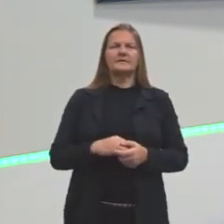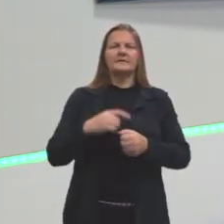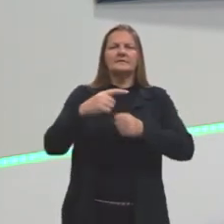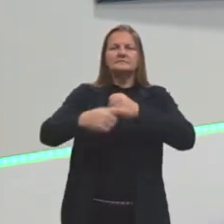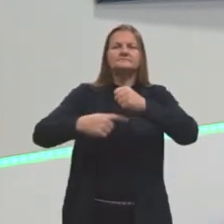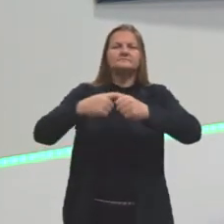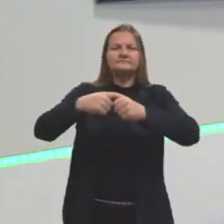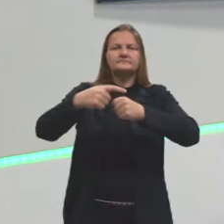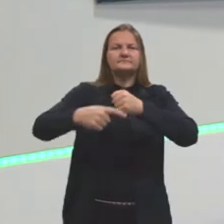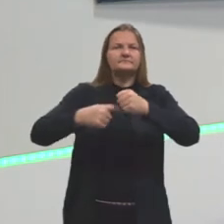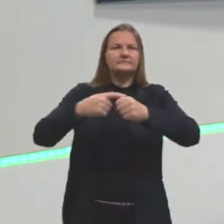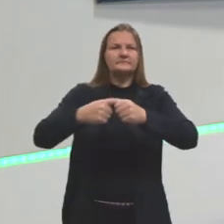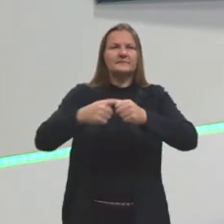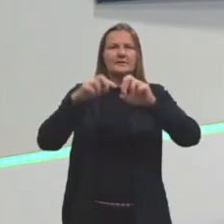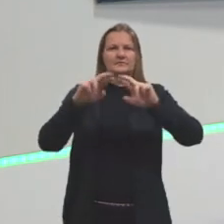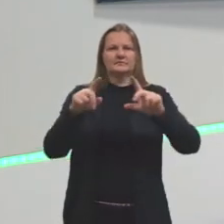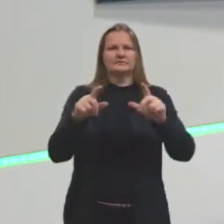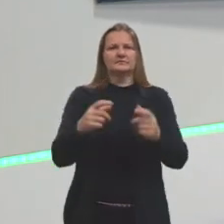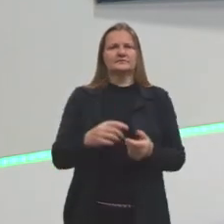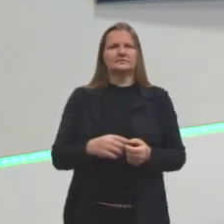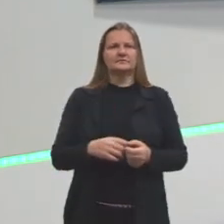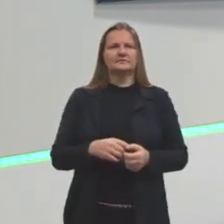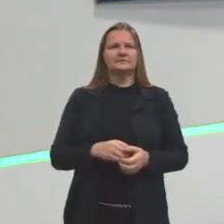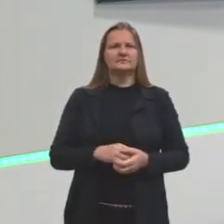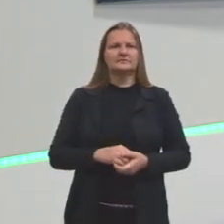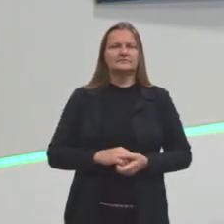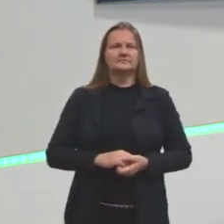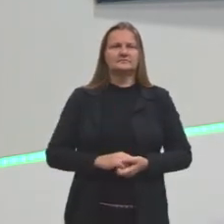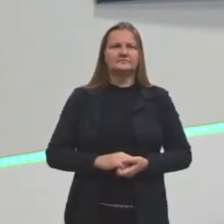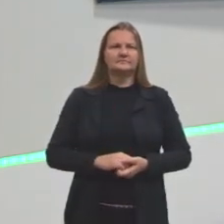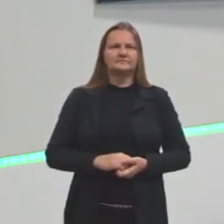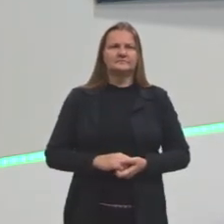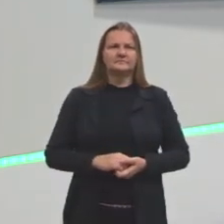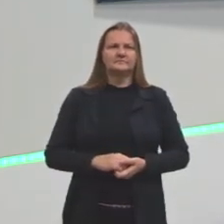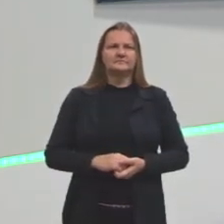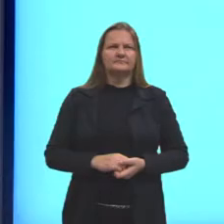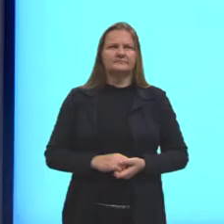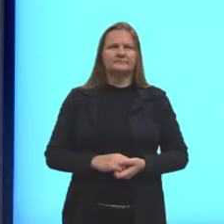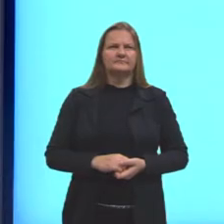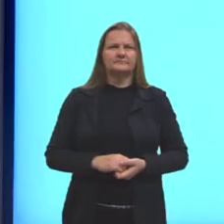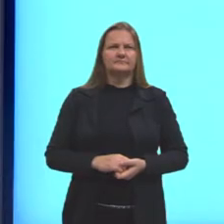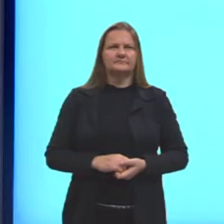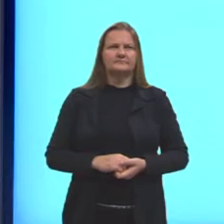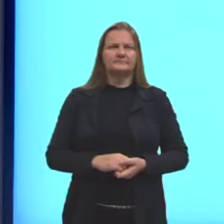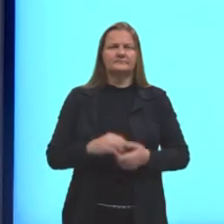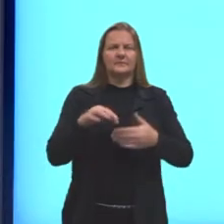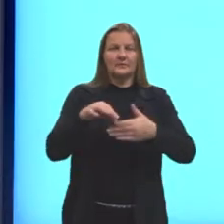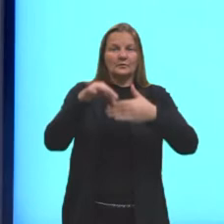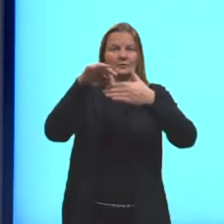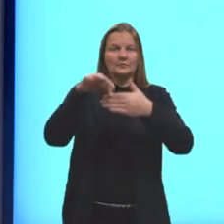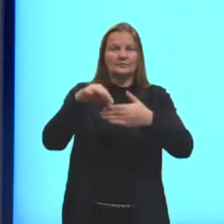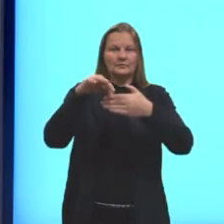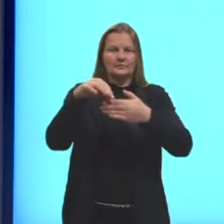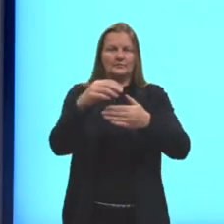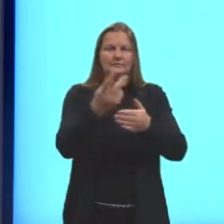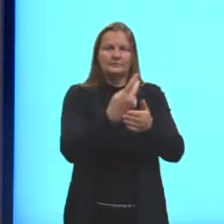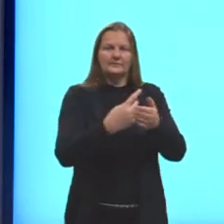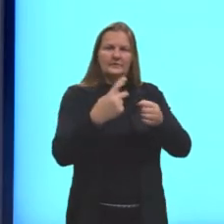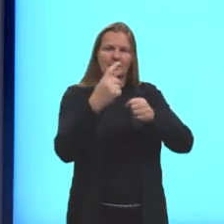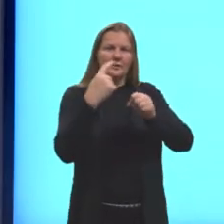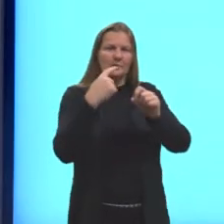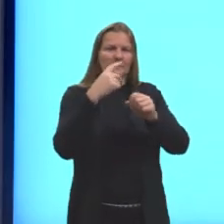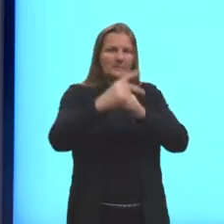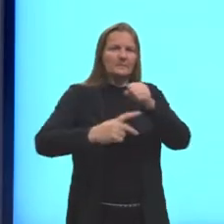só que ele tá diferente né porque vocês costumam ver e aqui a gente destacou né os prótons